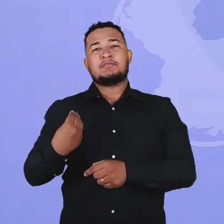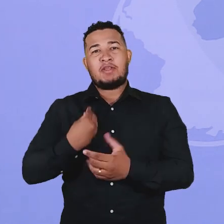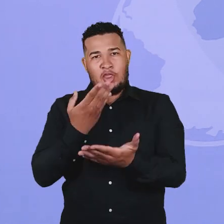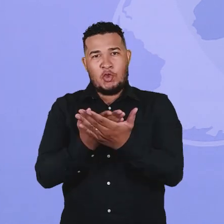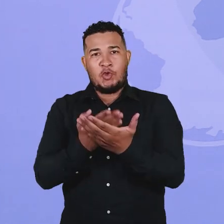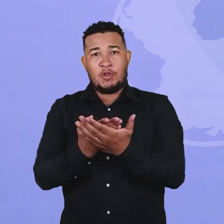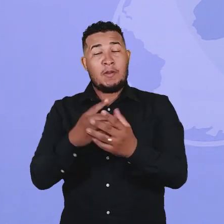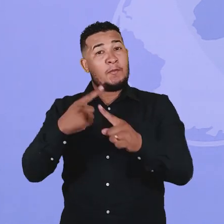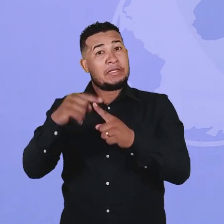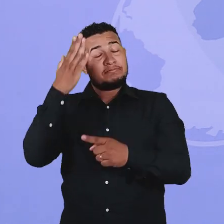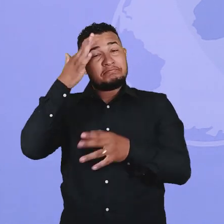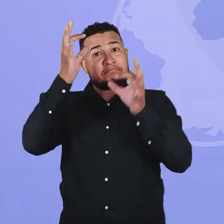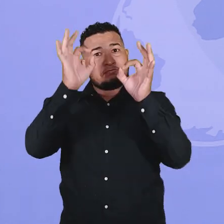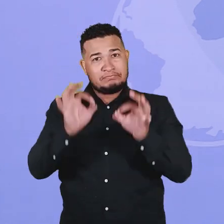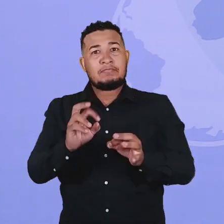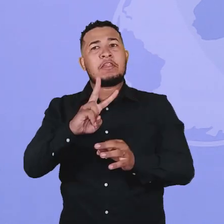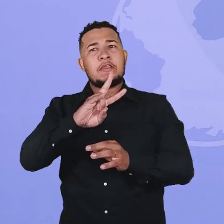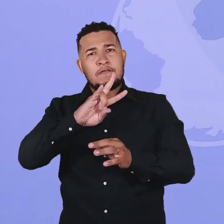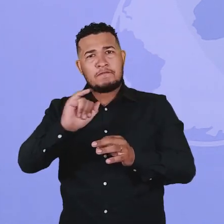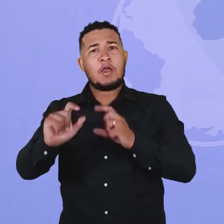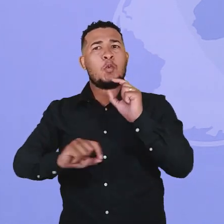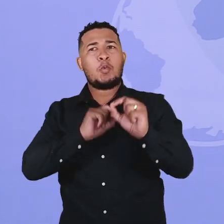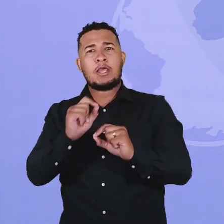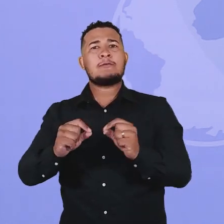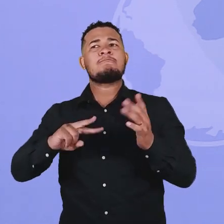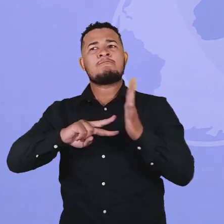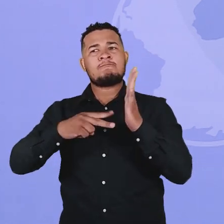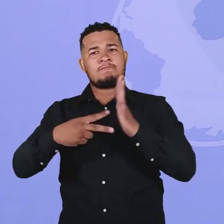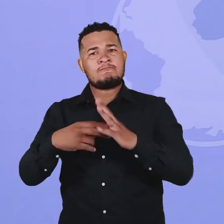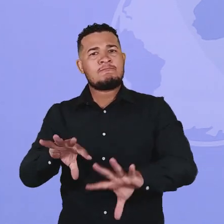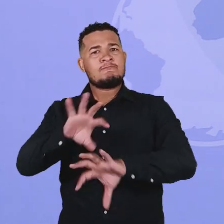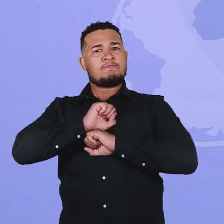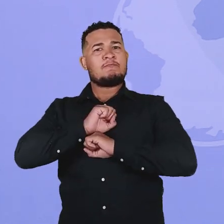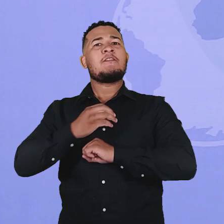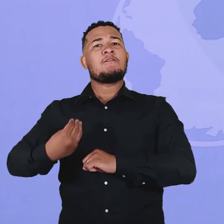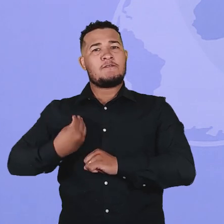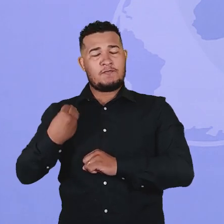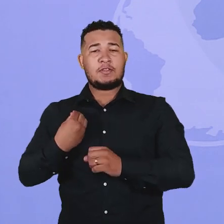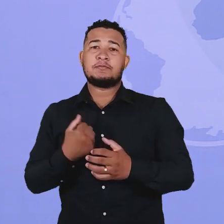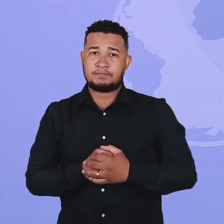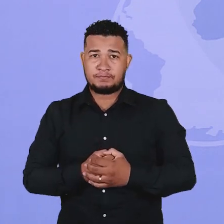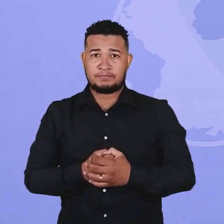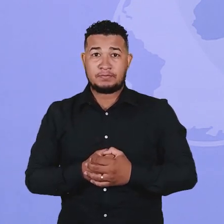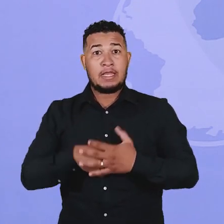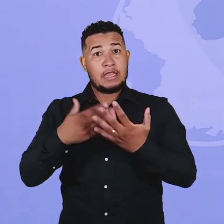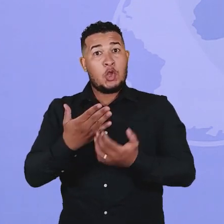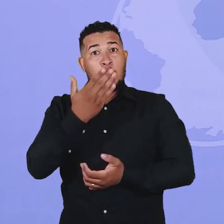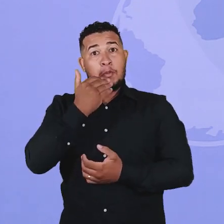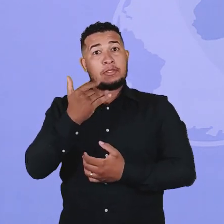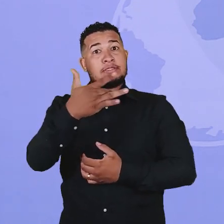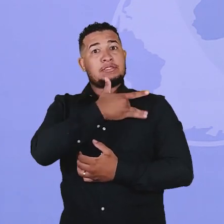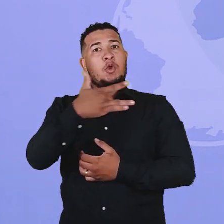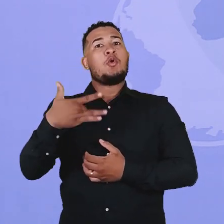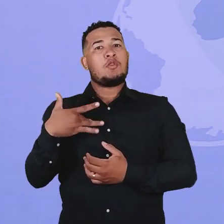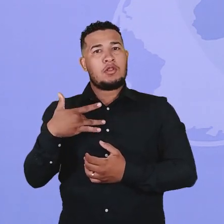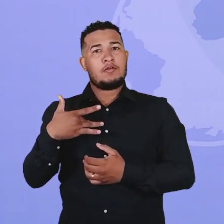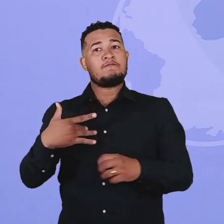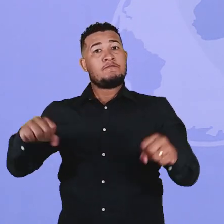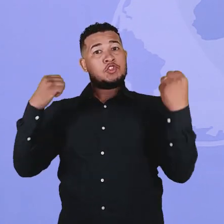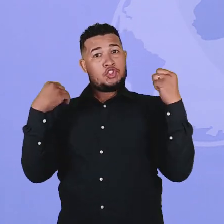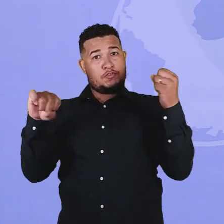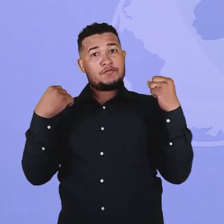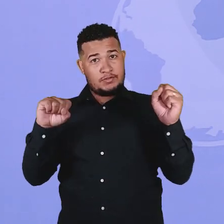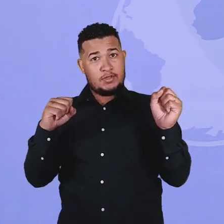dessa aula, porque eu tenho certeza que vai fazer e vai gerar um significado muito grande para a sua vida. Então, alimentação saudável,